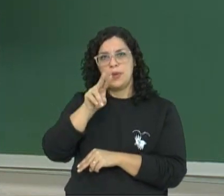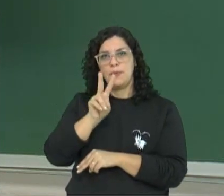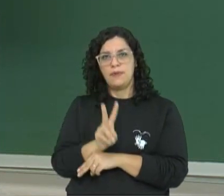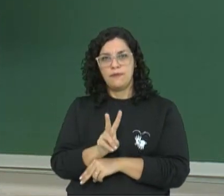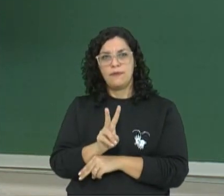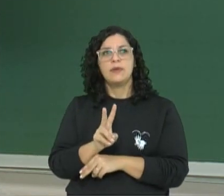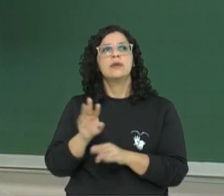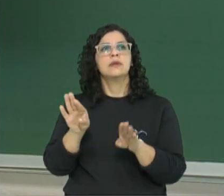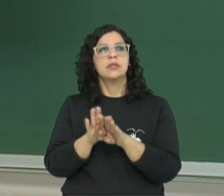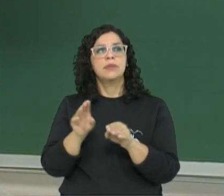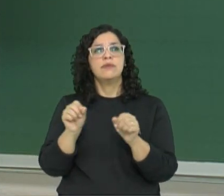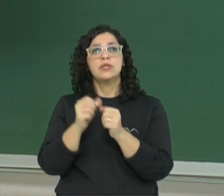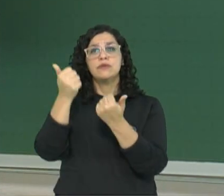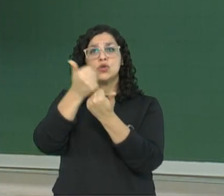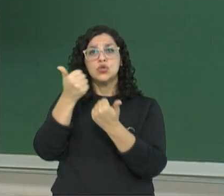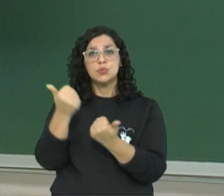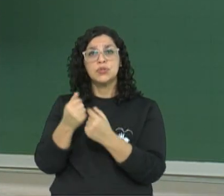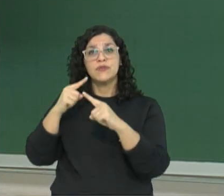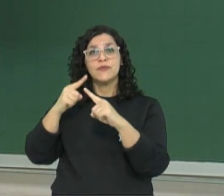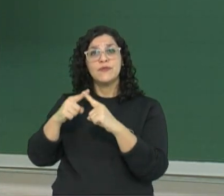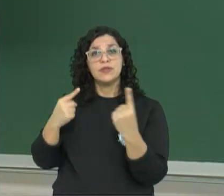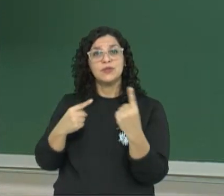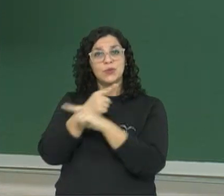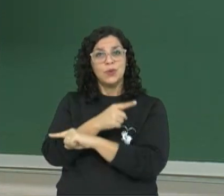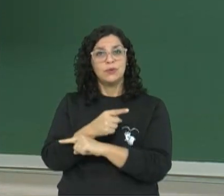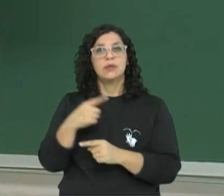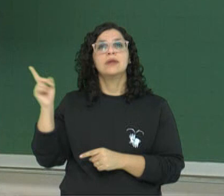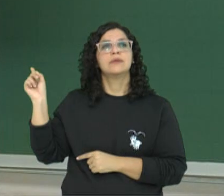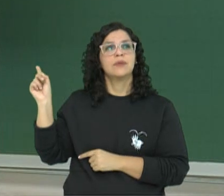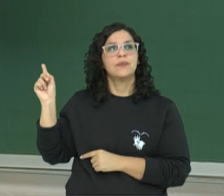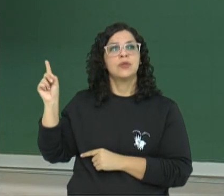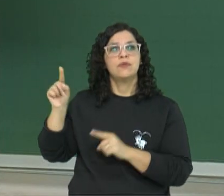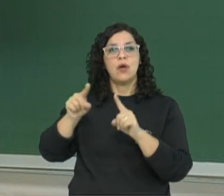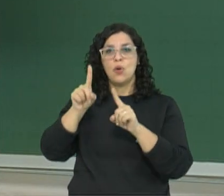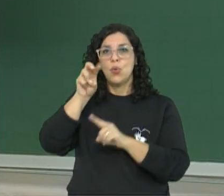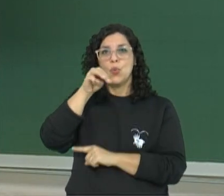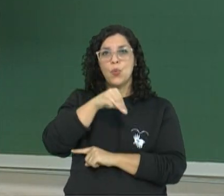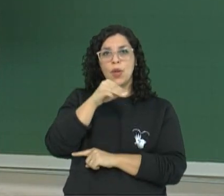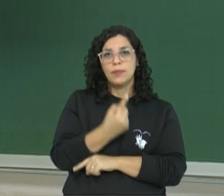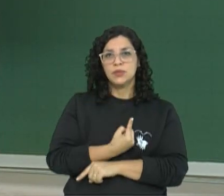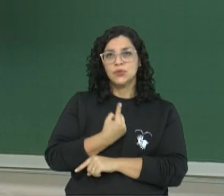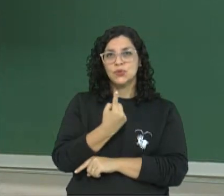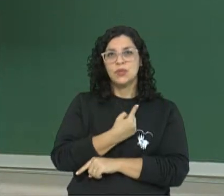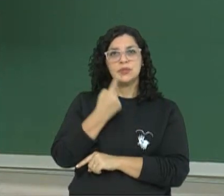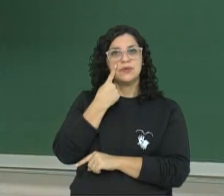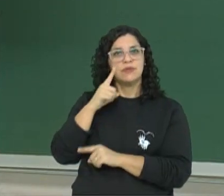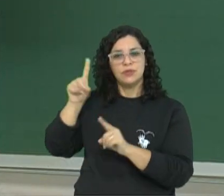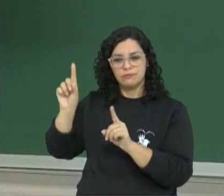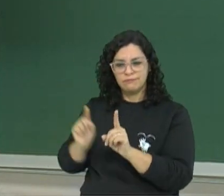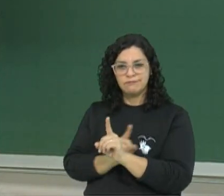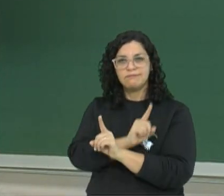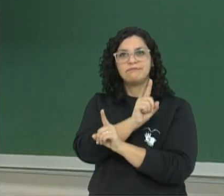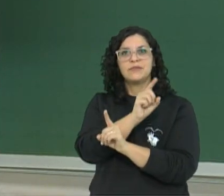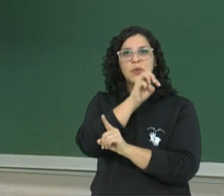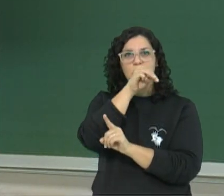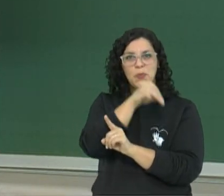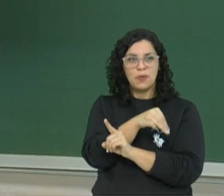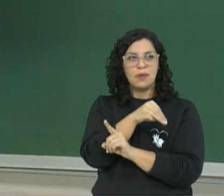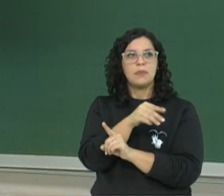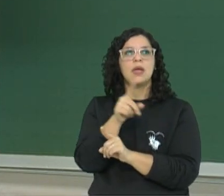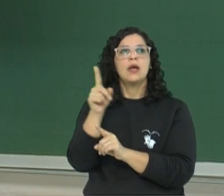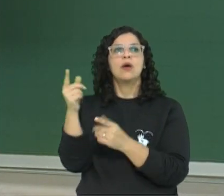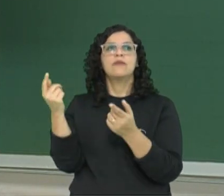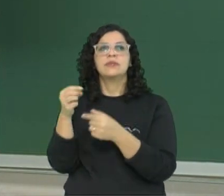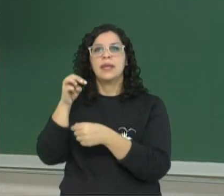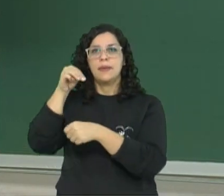vir aqui e vou multiplicar cruzado. E multiplicando cruzado, eu vou isolar o M. Ou seja, a massa de cada corpo eu